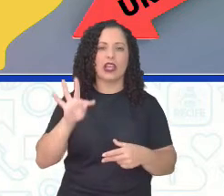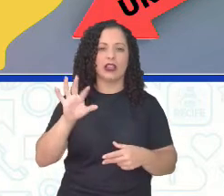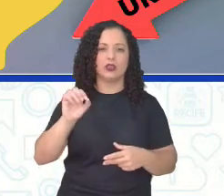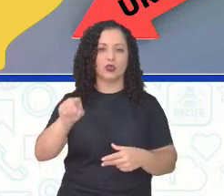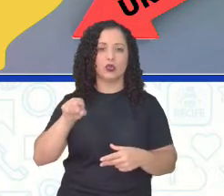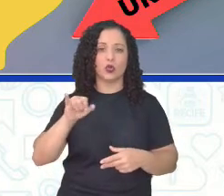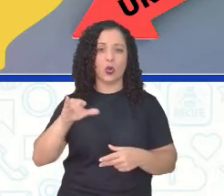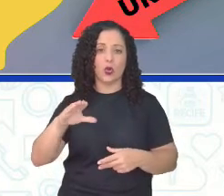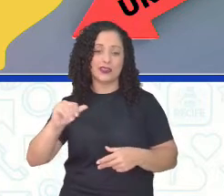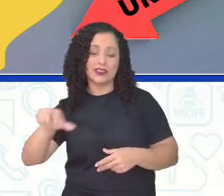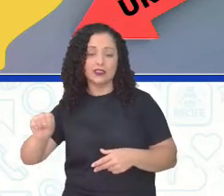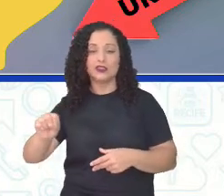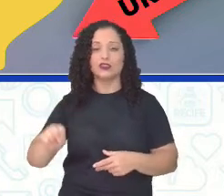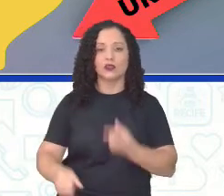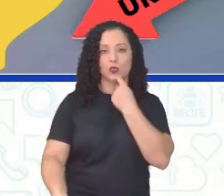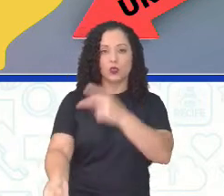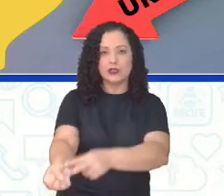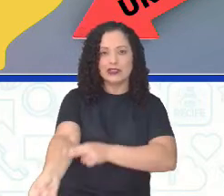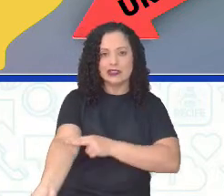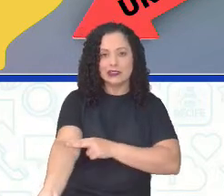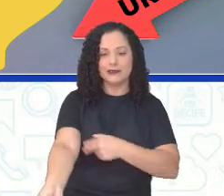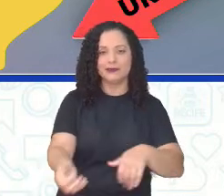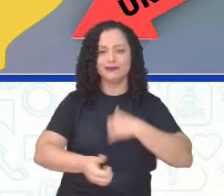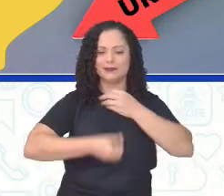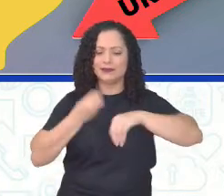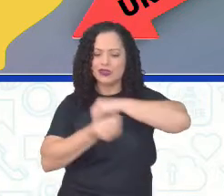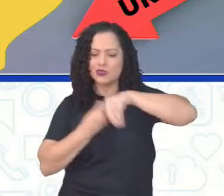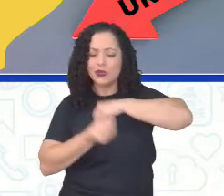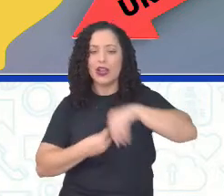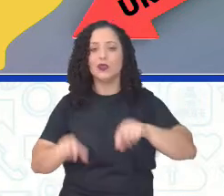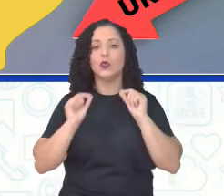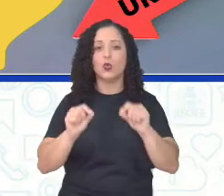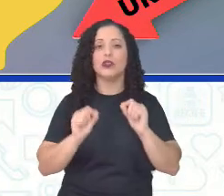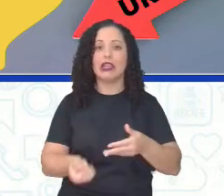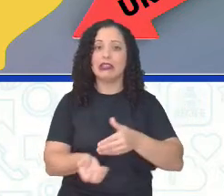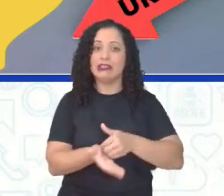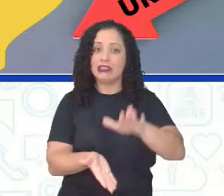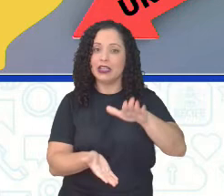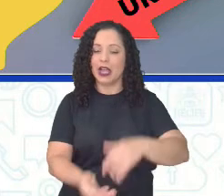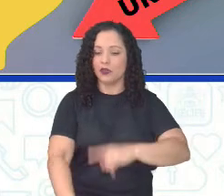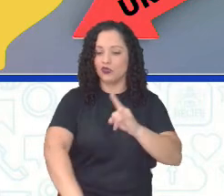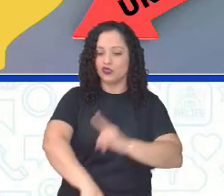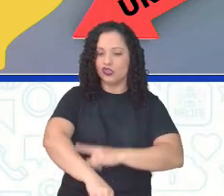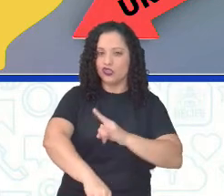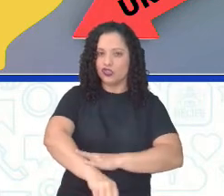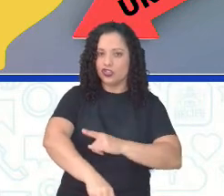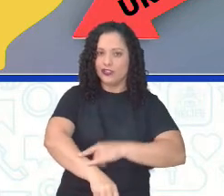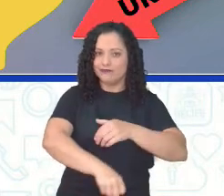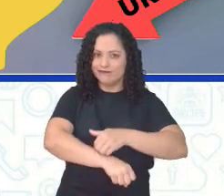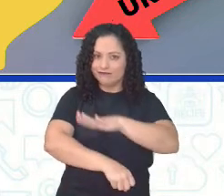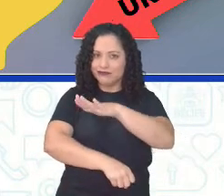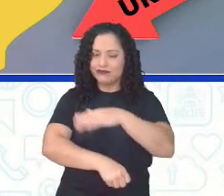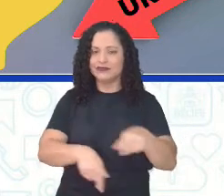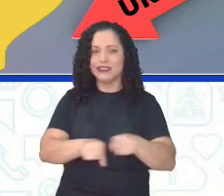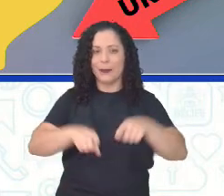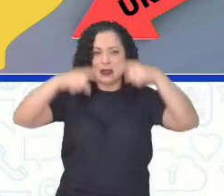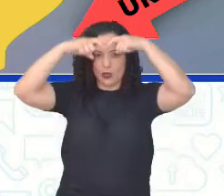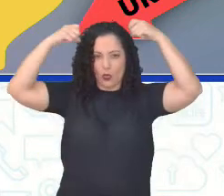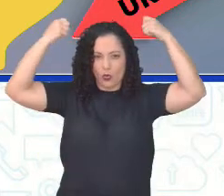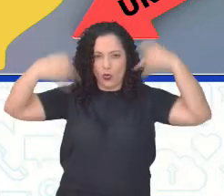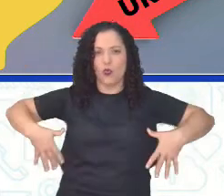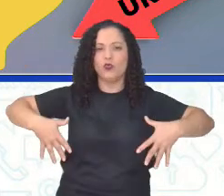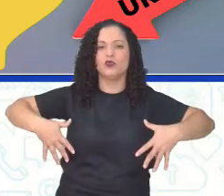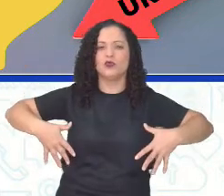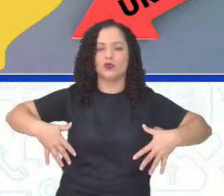corrente sanguínea. A função é eliminar pela urina e pelo suor. E aí nós temos alguns órgãos que compõem